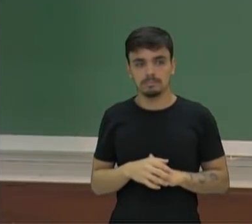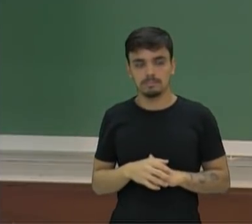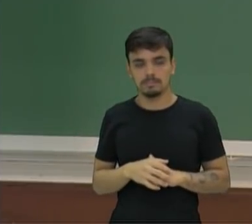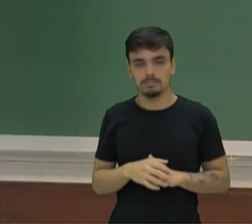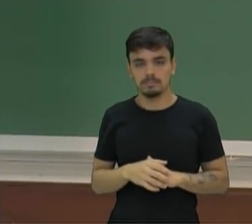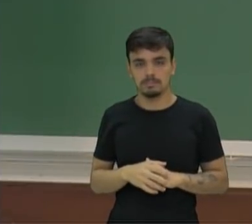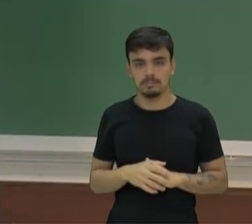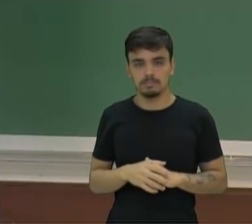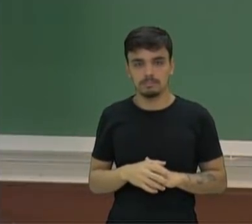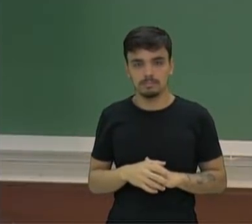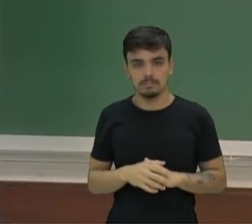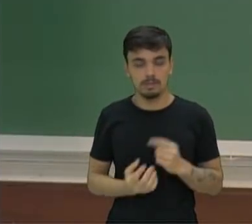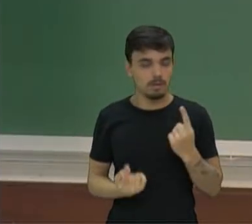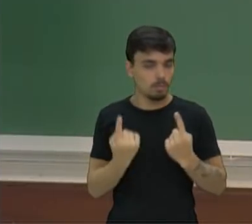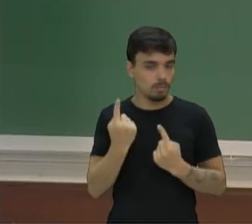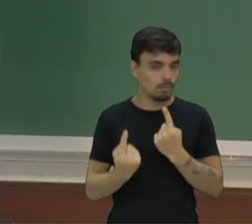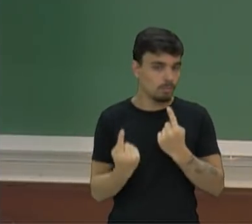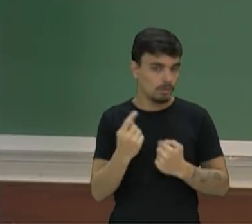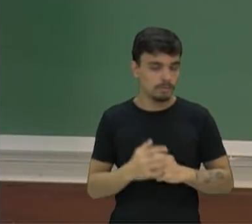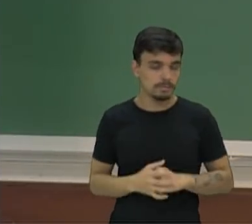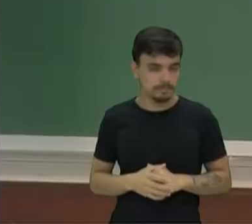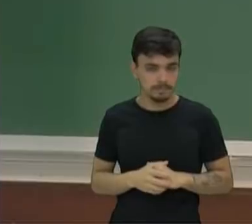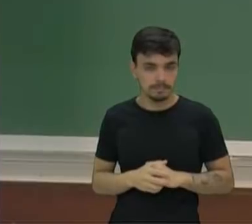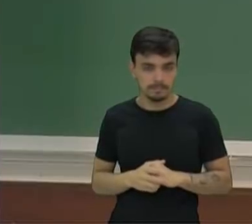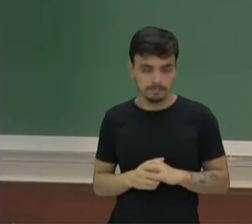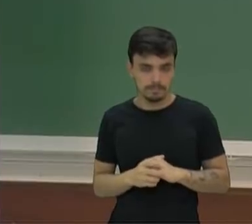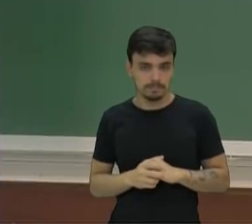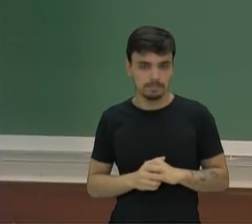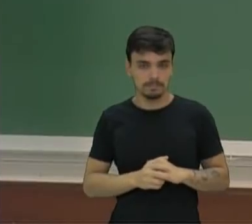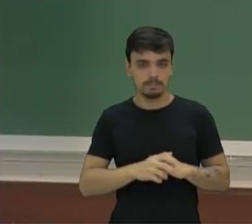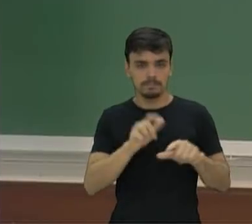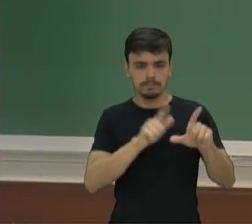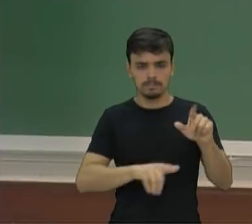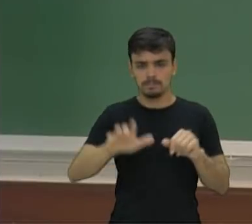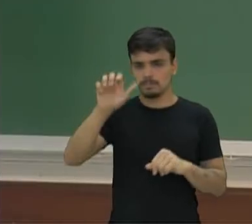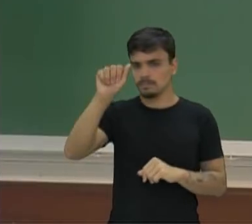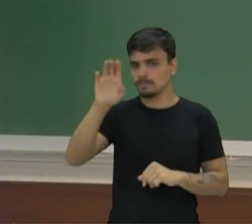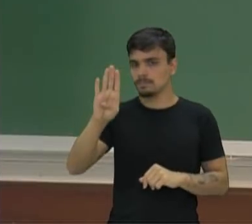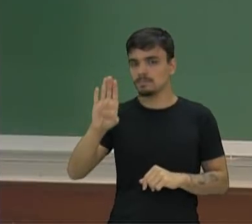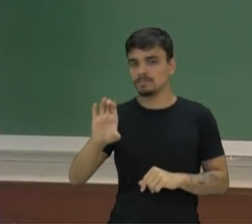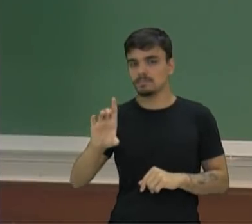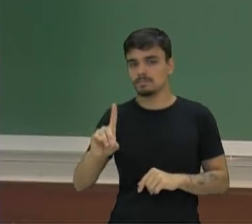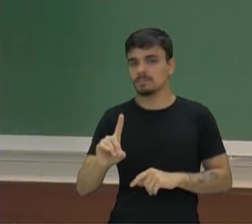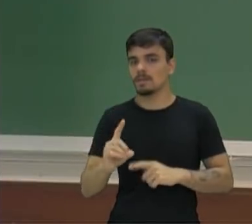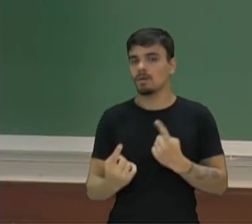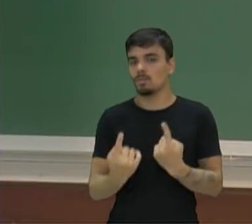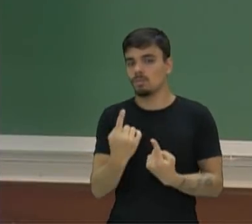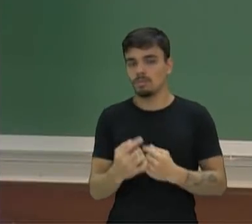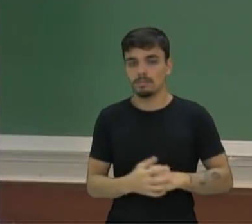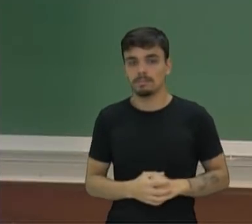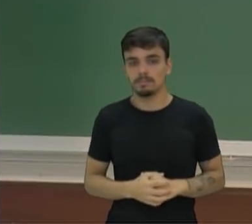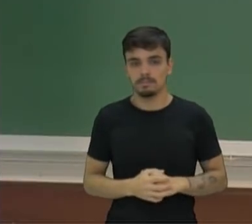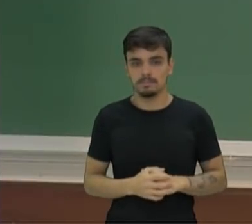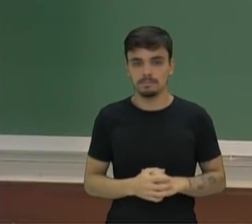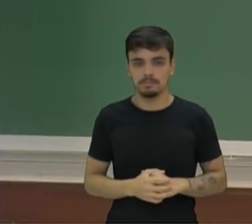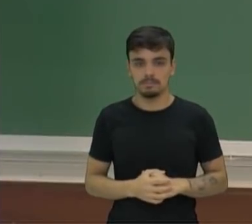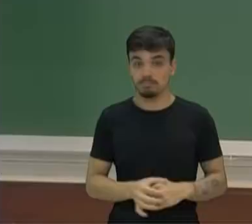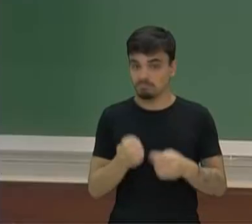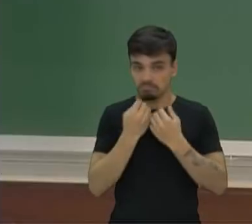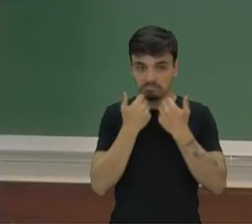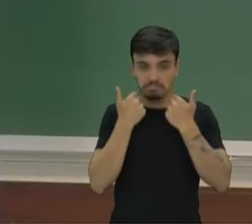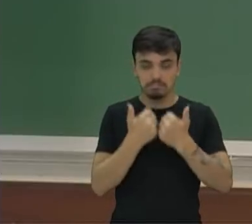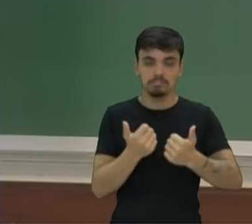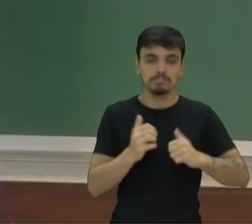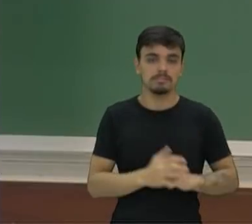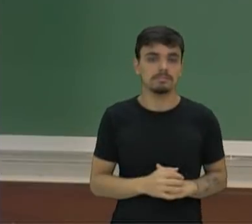uva? Claro! Claro que não. E aí? Letra A, B, C ou D? Qual? Muito